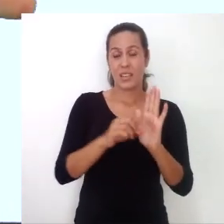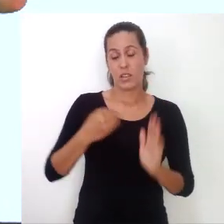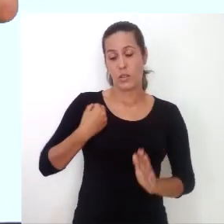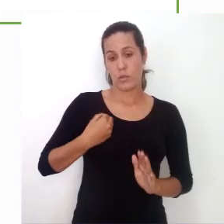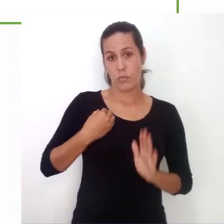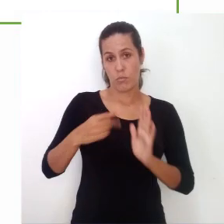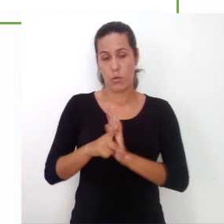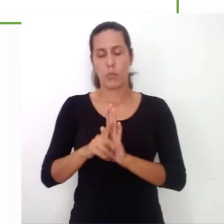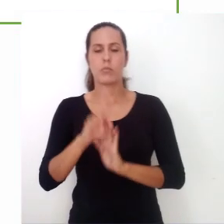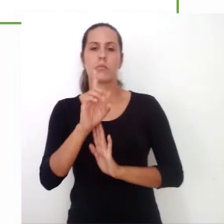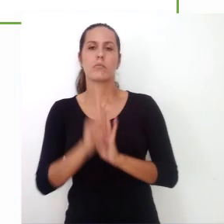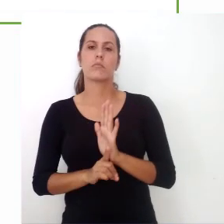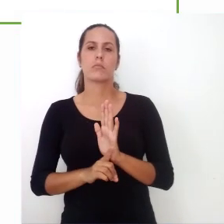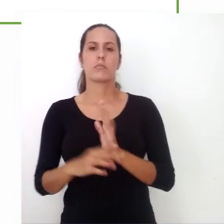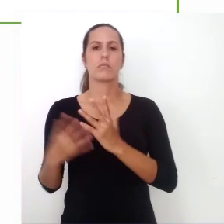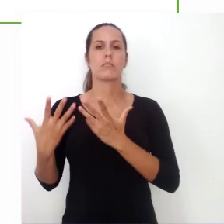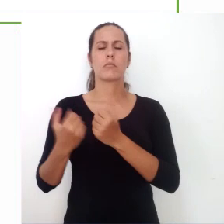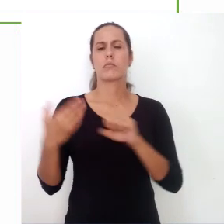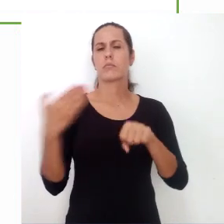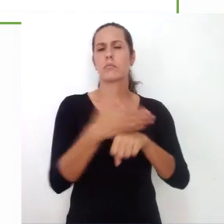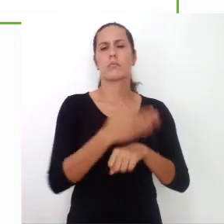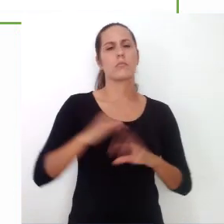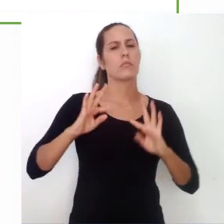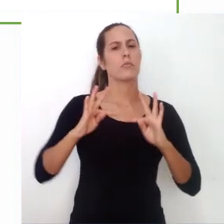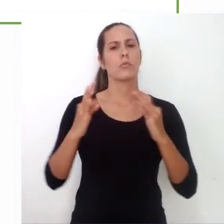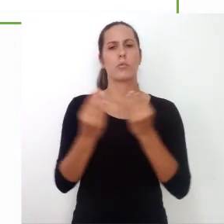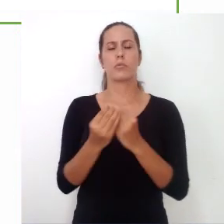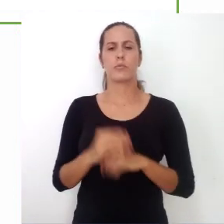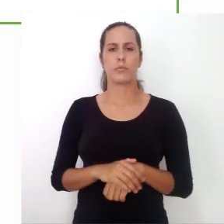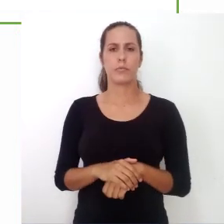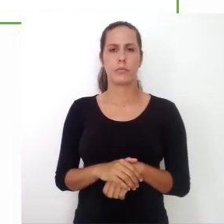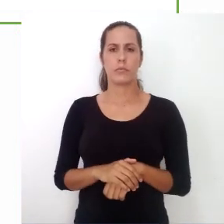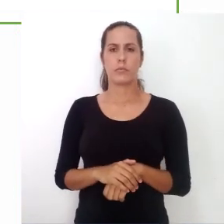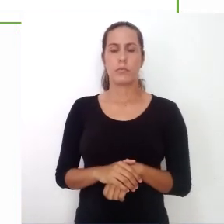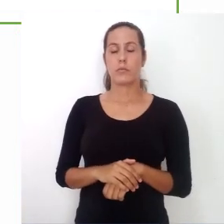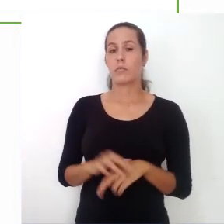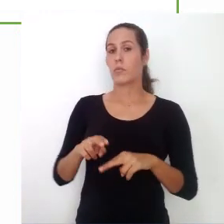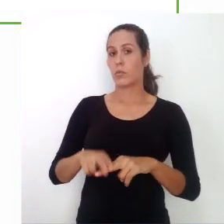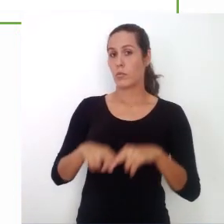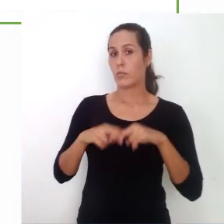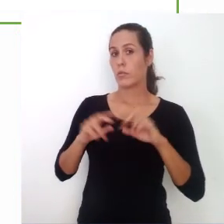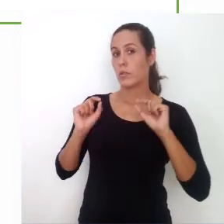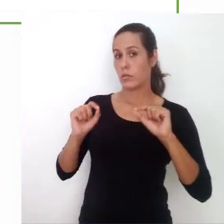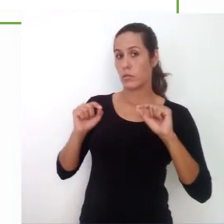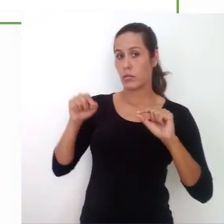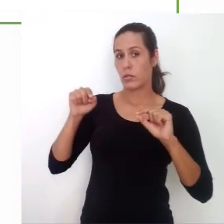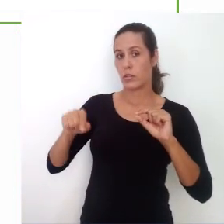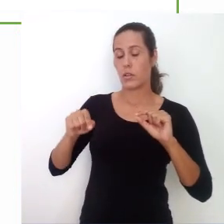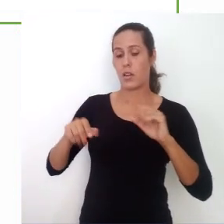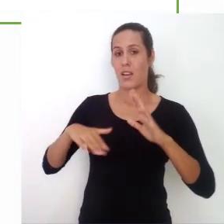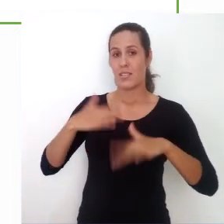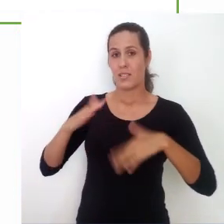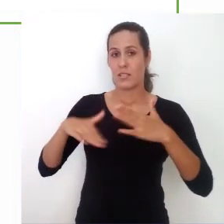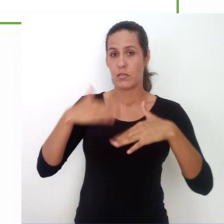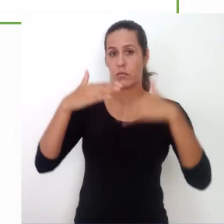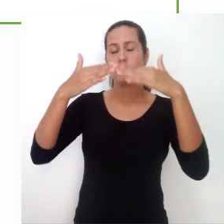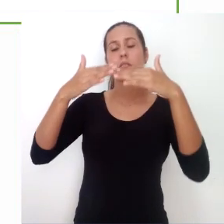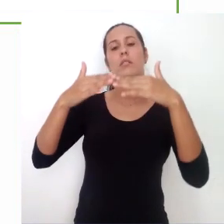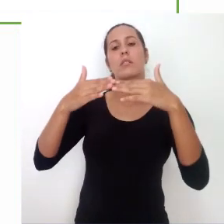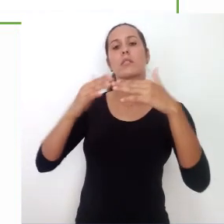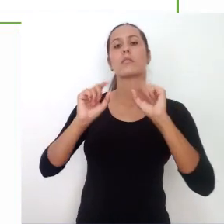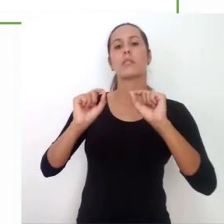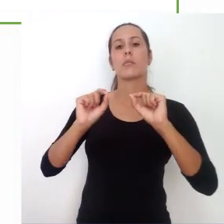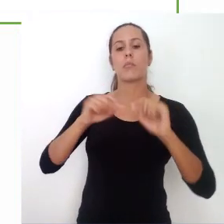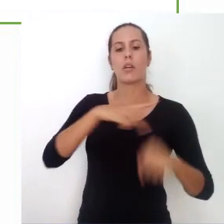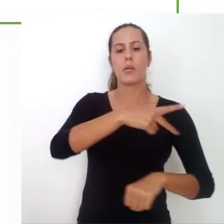direito. Segundo ponto, considerando ser essencial promover o desenvolvimento das relações